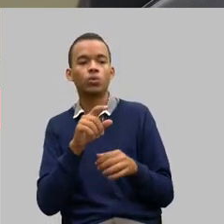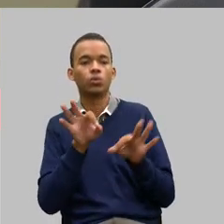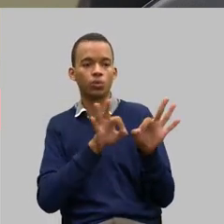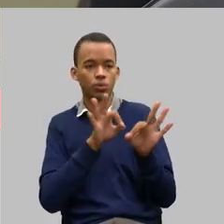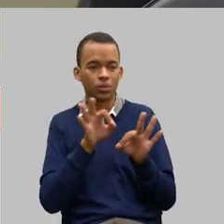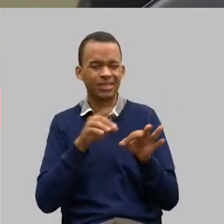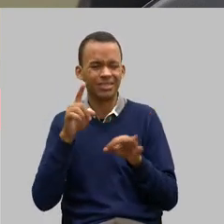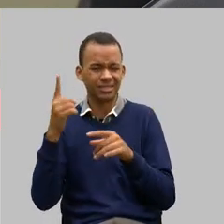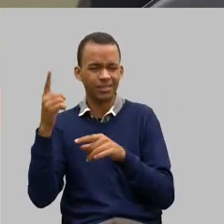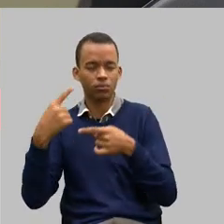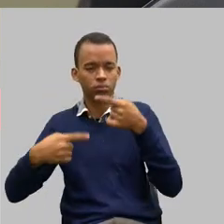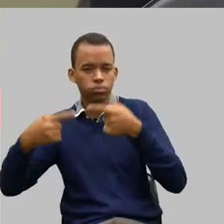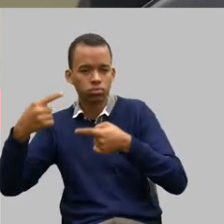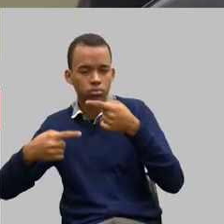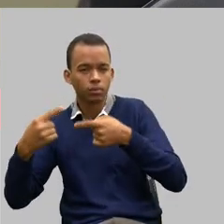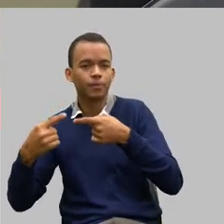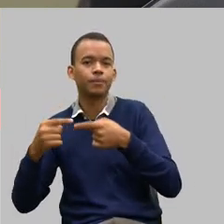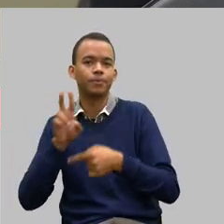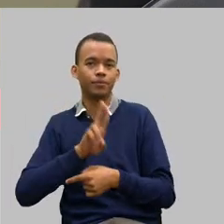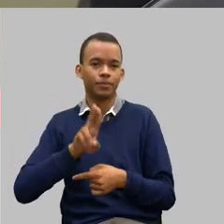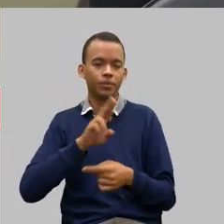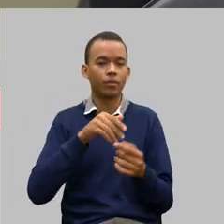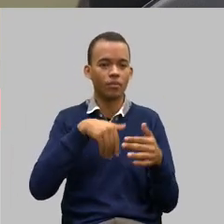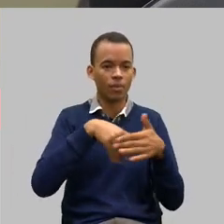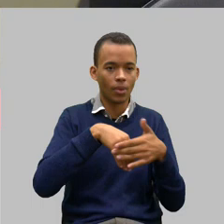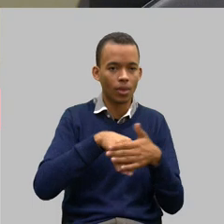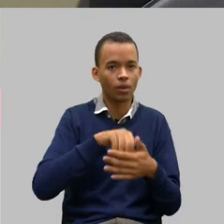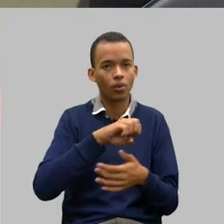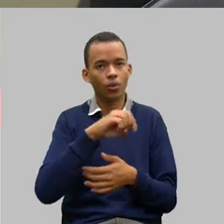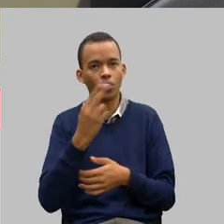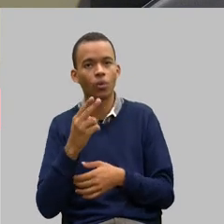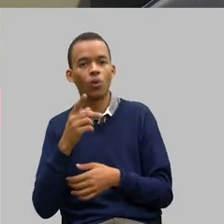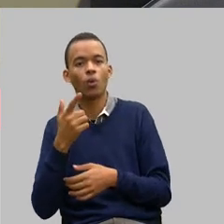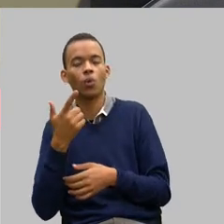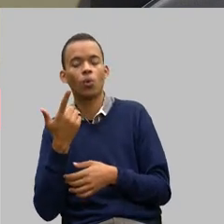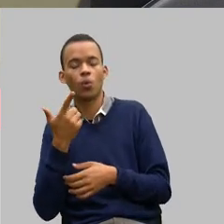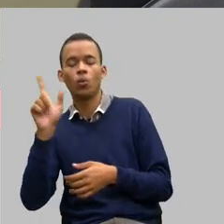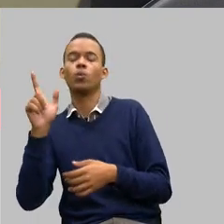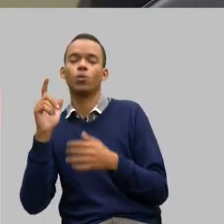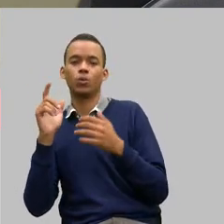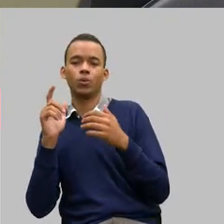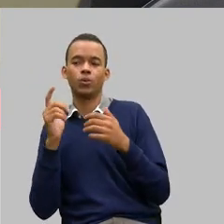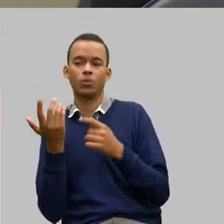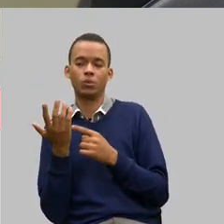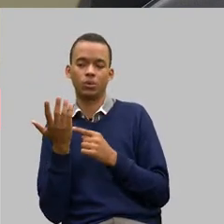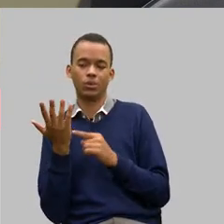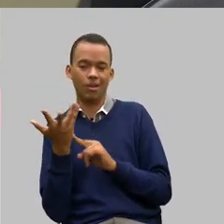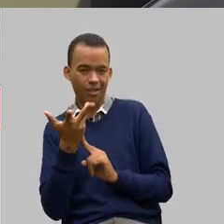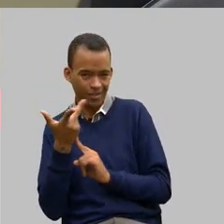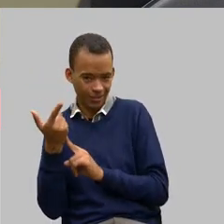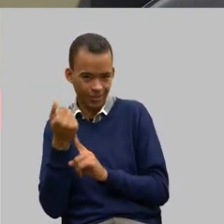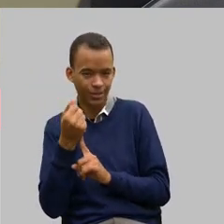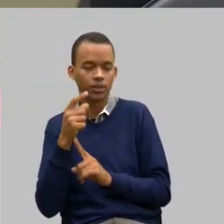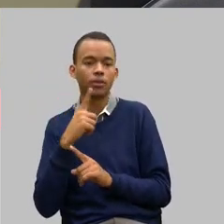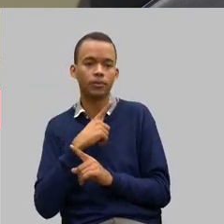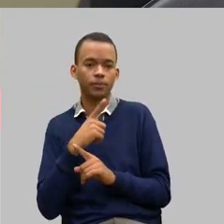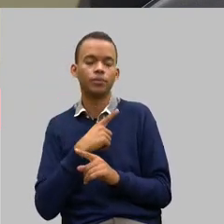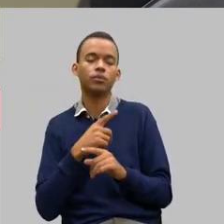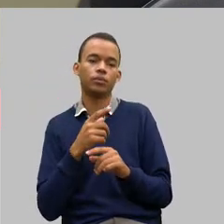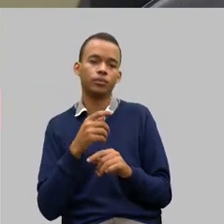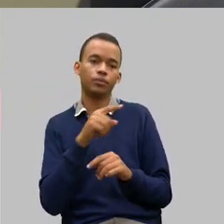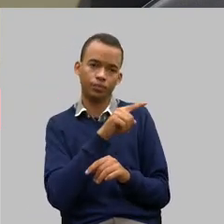disputa entre o uso para o futebol ou para eventos artísticos conforme promessa feita pela seinfra no ano